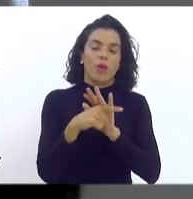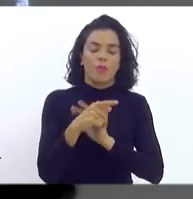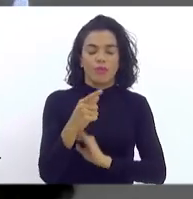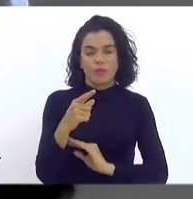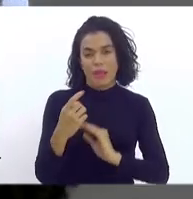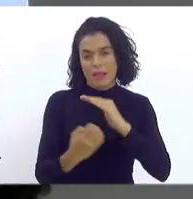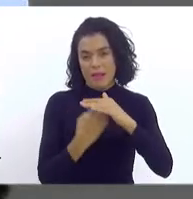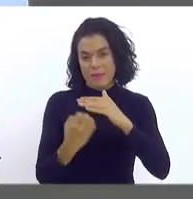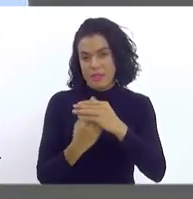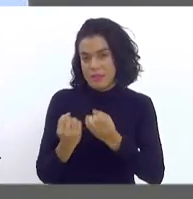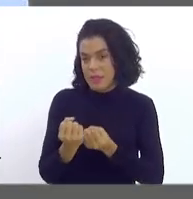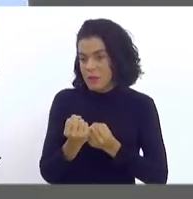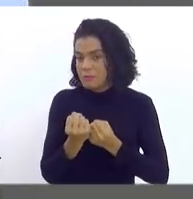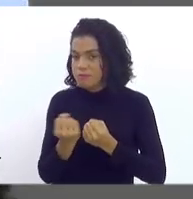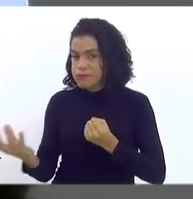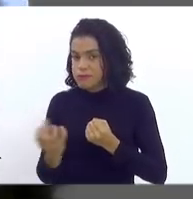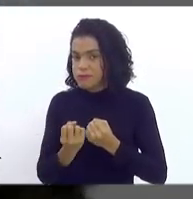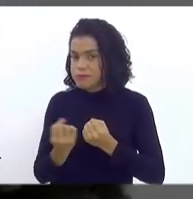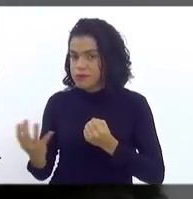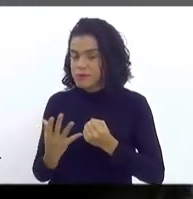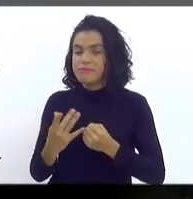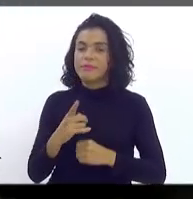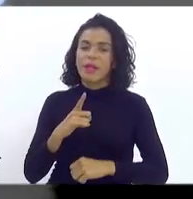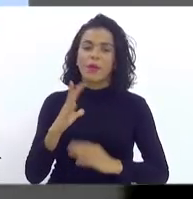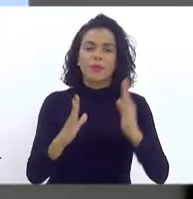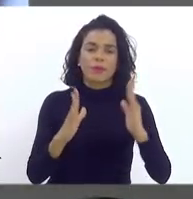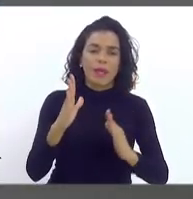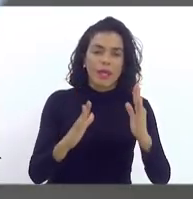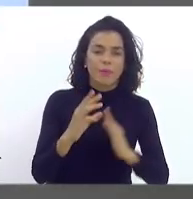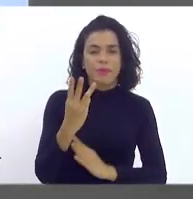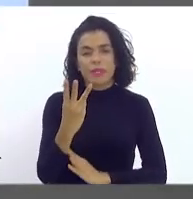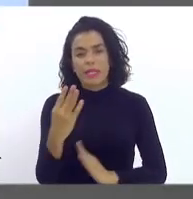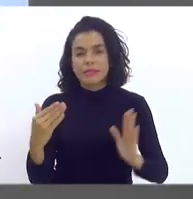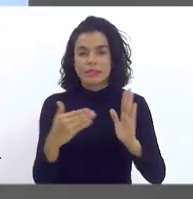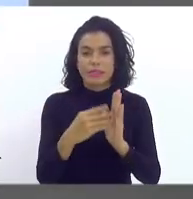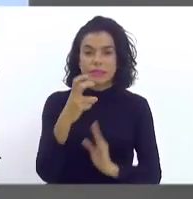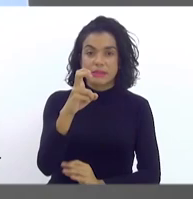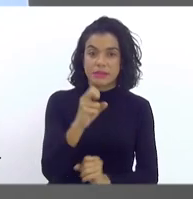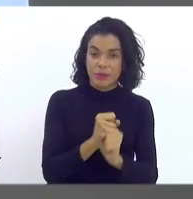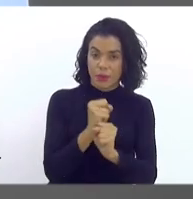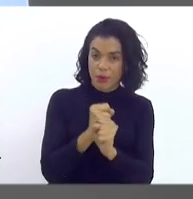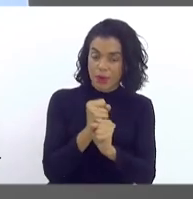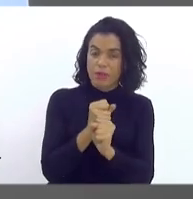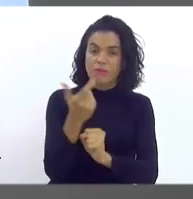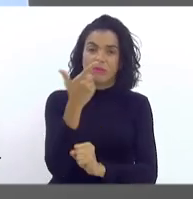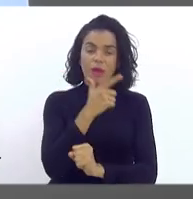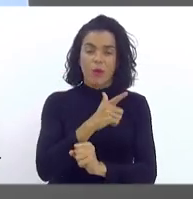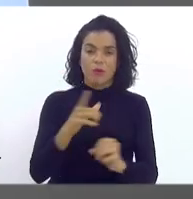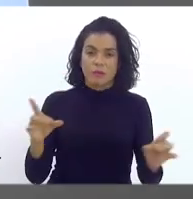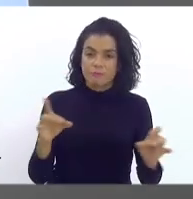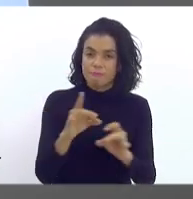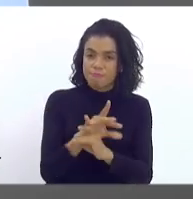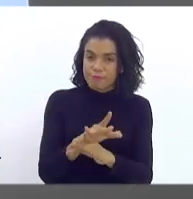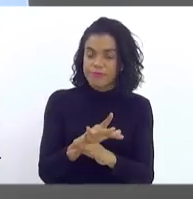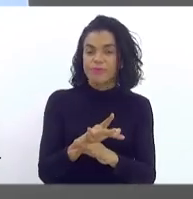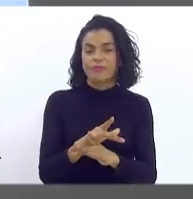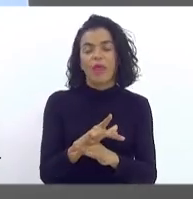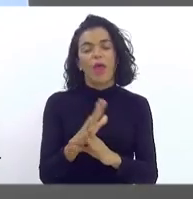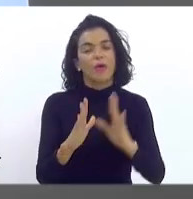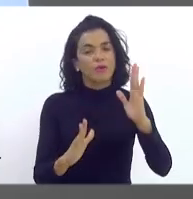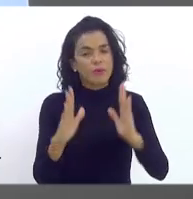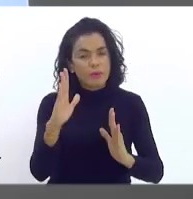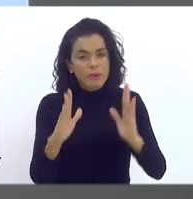Toda a infraestrutura ela leva tempo razoável, de 3 a 5 anos, para ela ser instalada. Então, é o tempo